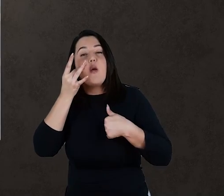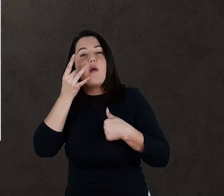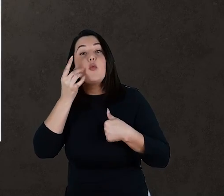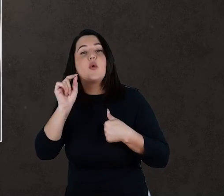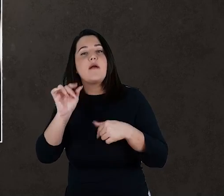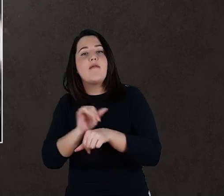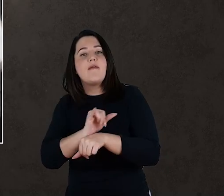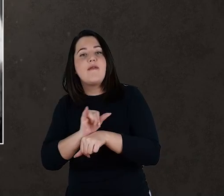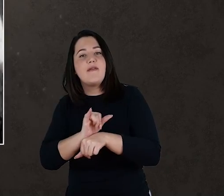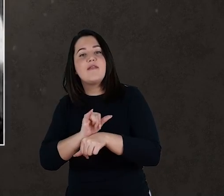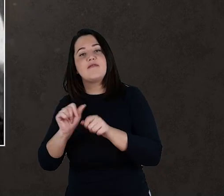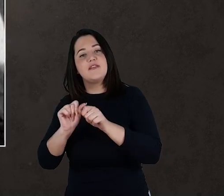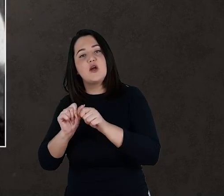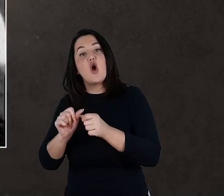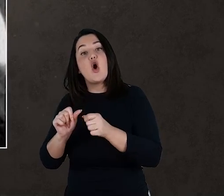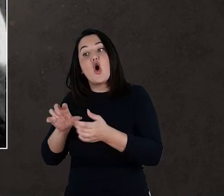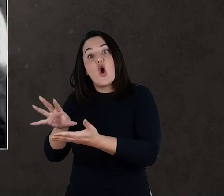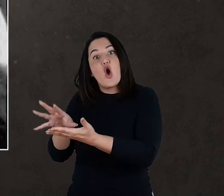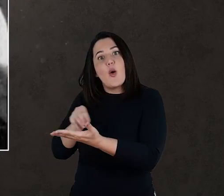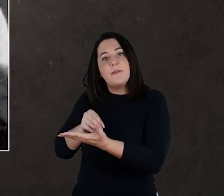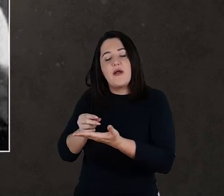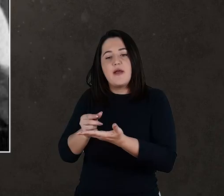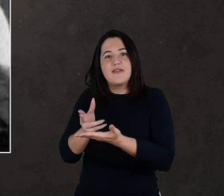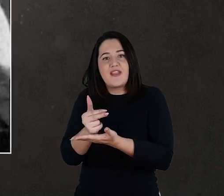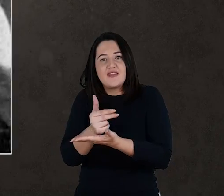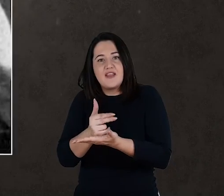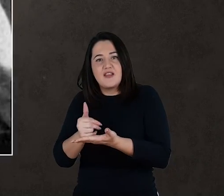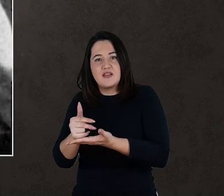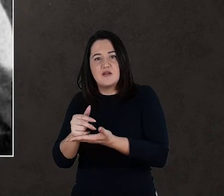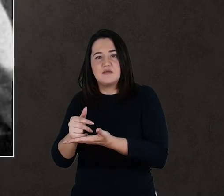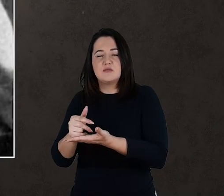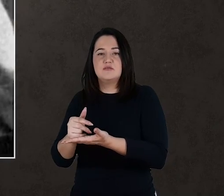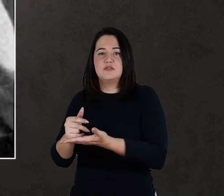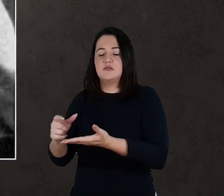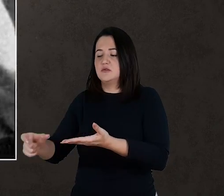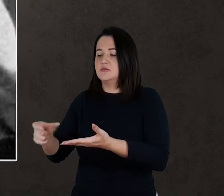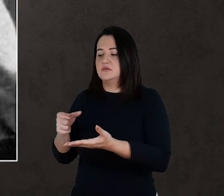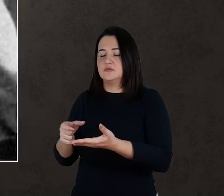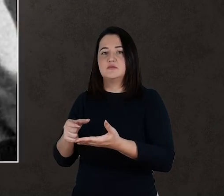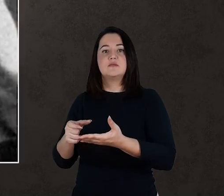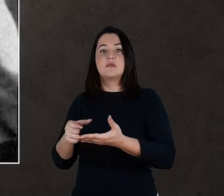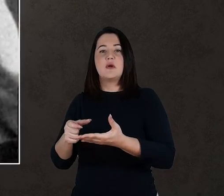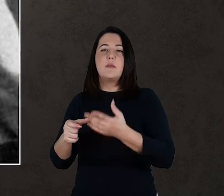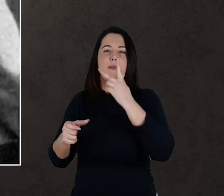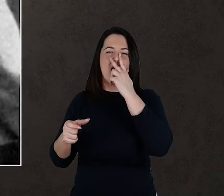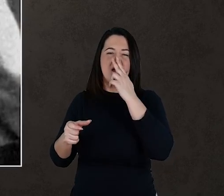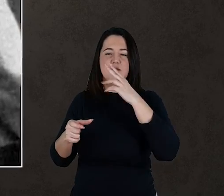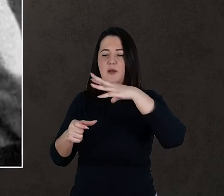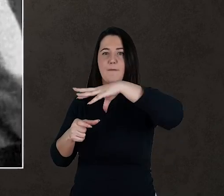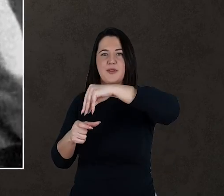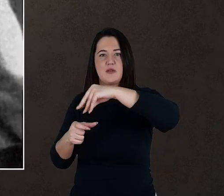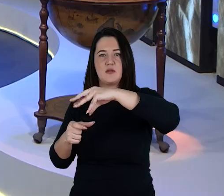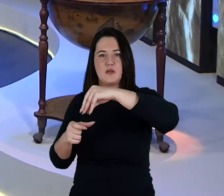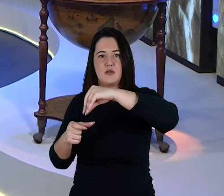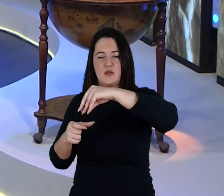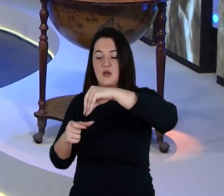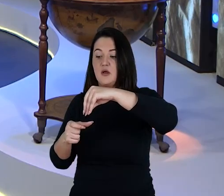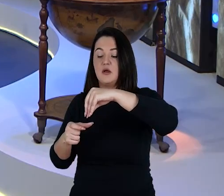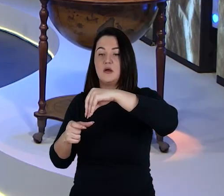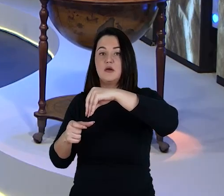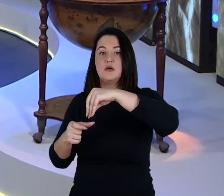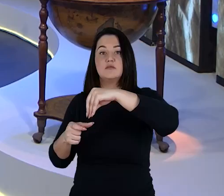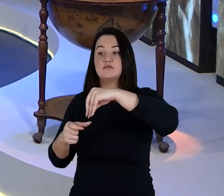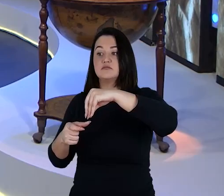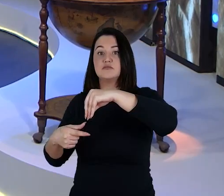pedra pessoalmente e copiou de forma eletrônica o artefato e depois o entregou ao Dr. Sayce. Aí